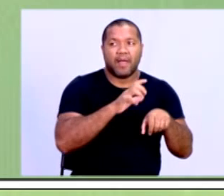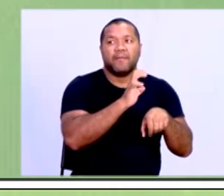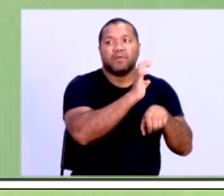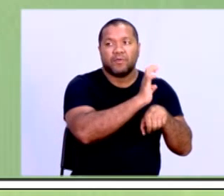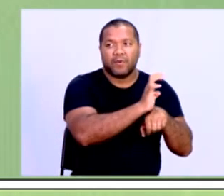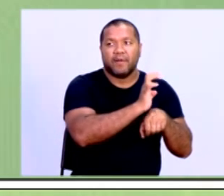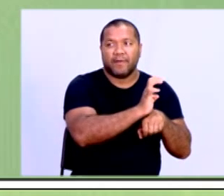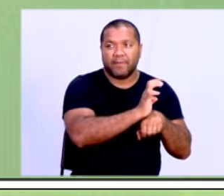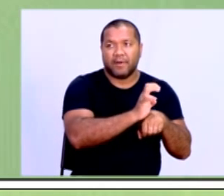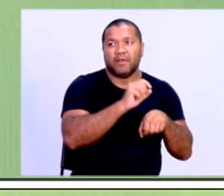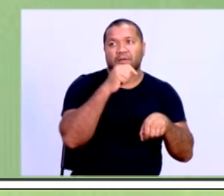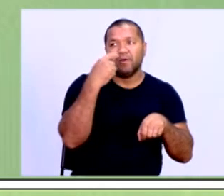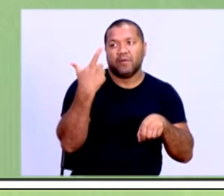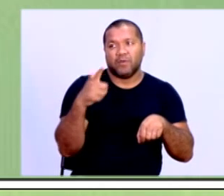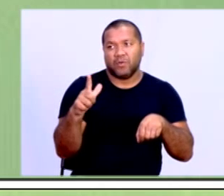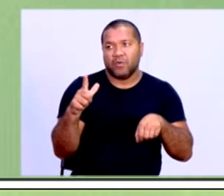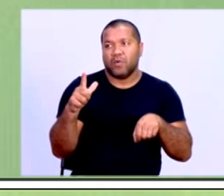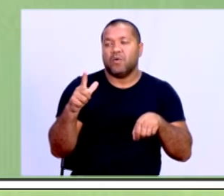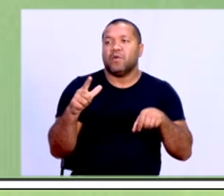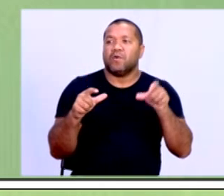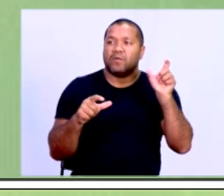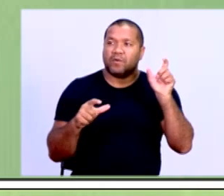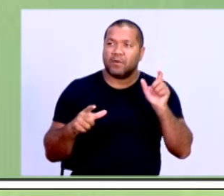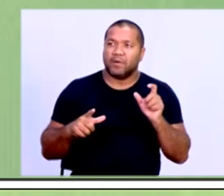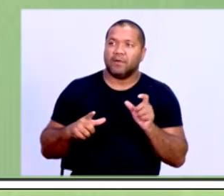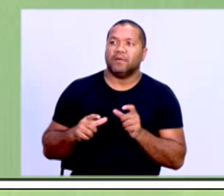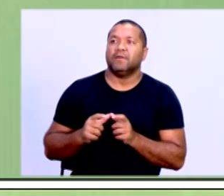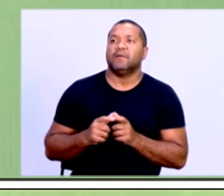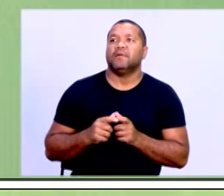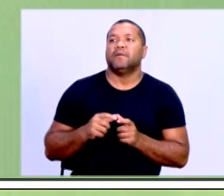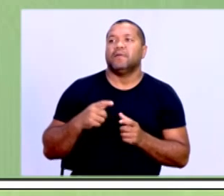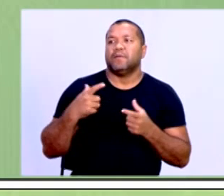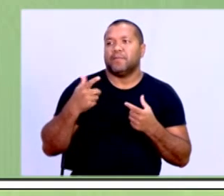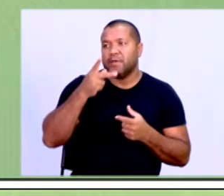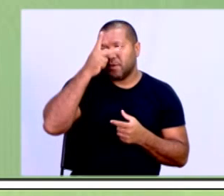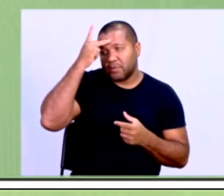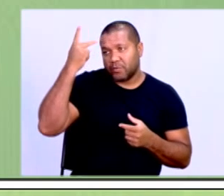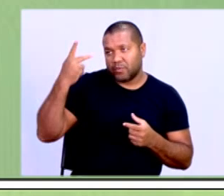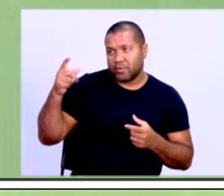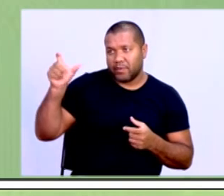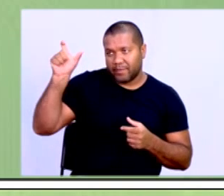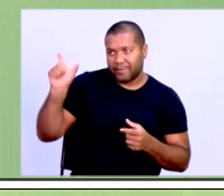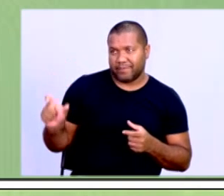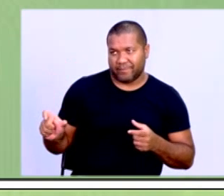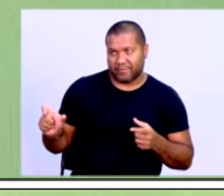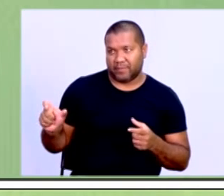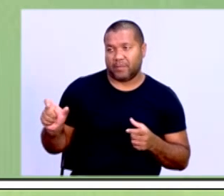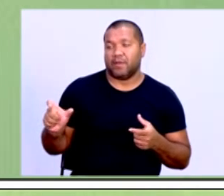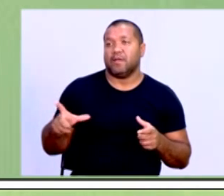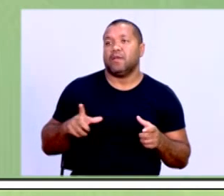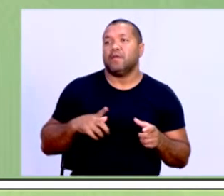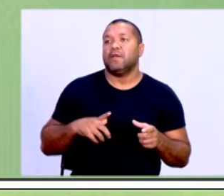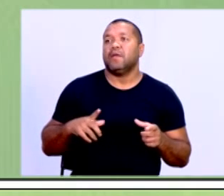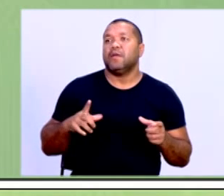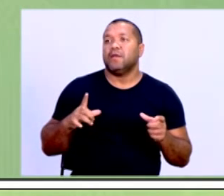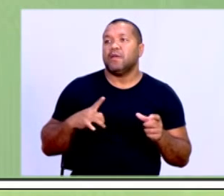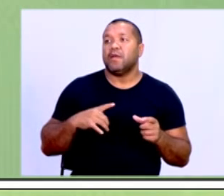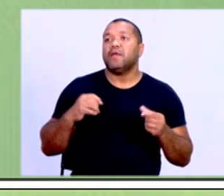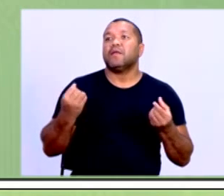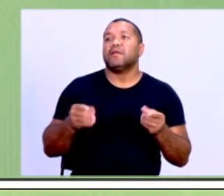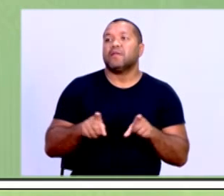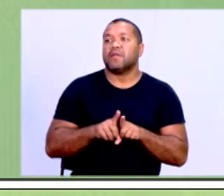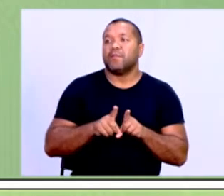jurídica, que são os objetos das minhas classes. E eu vou herdar